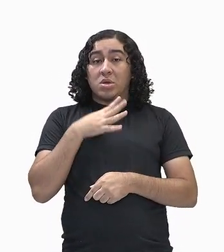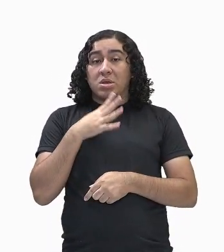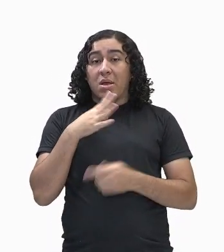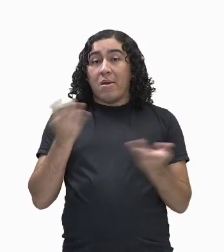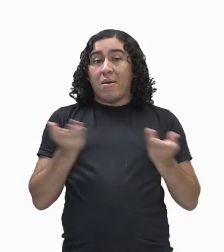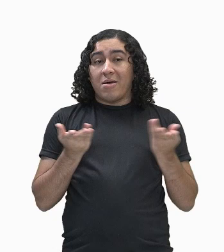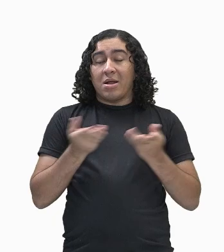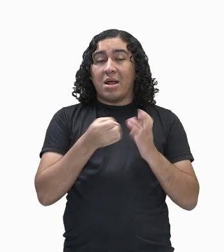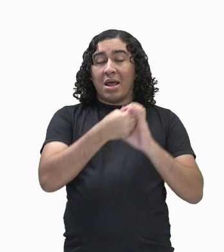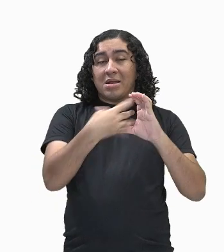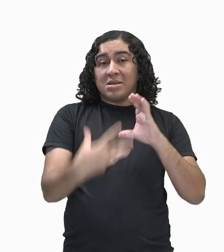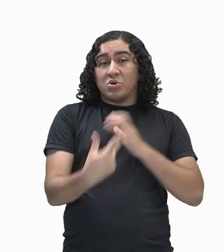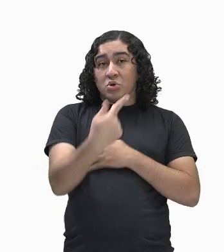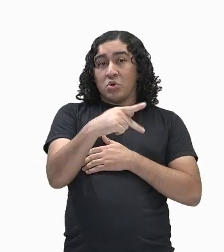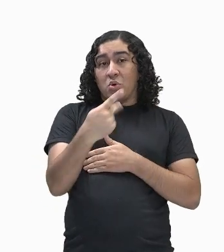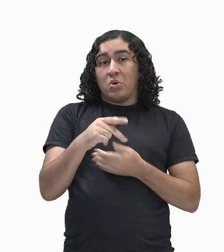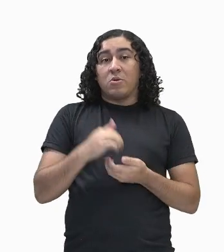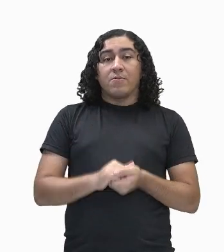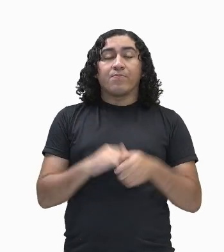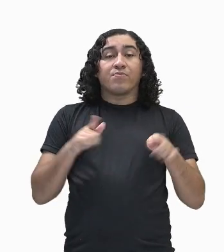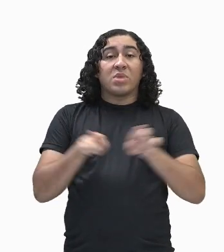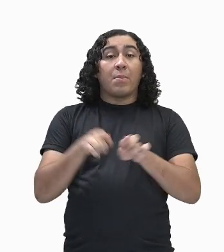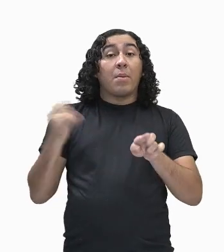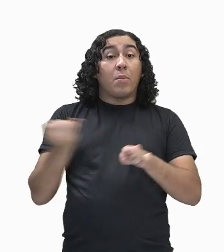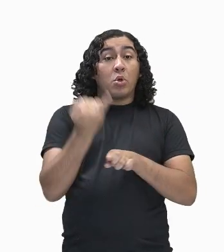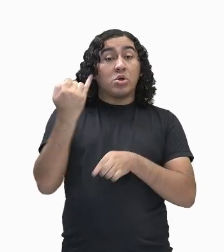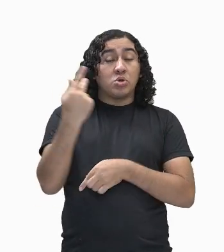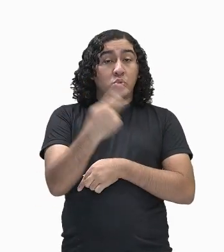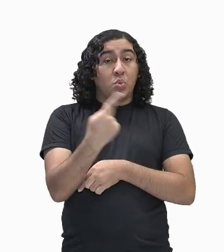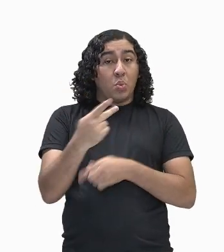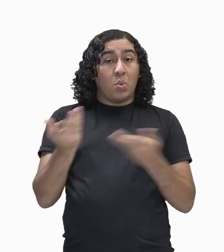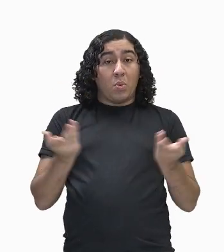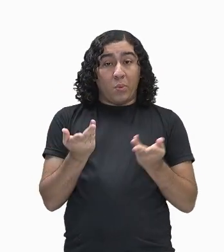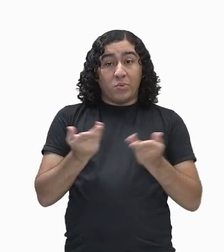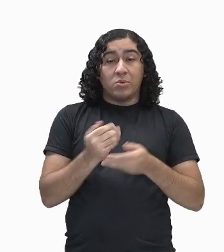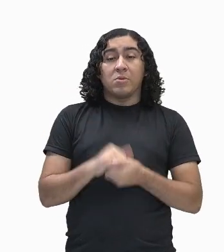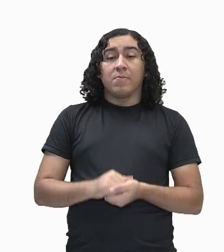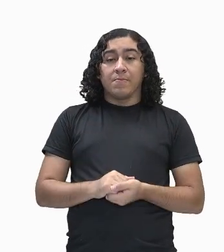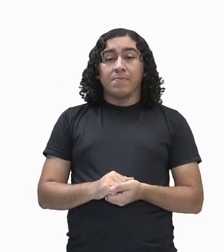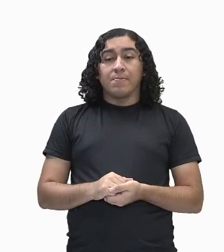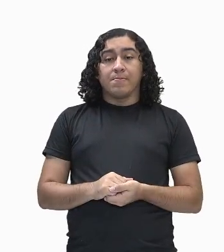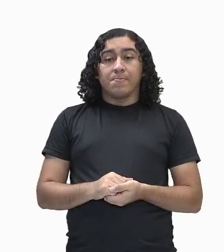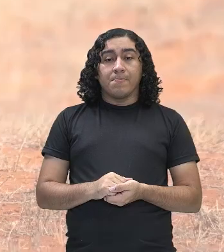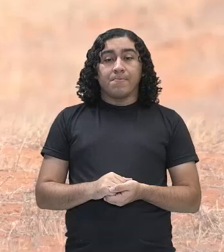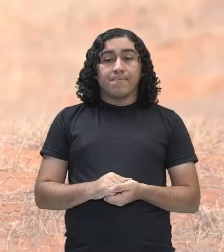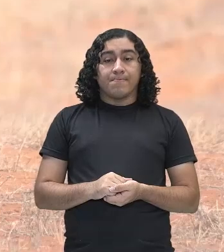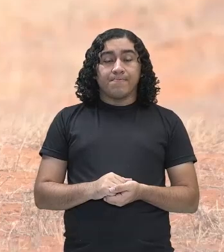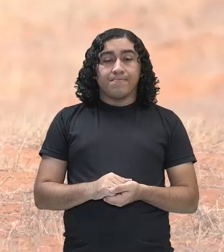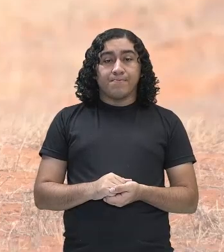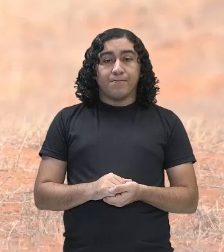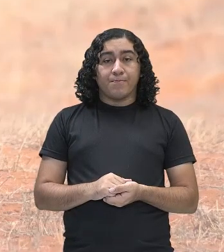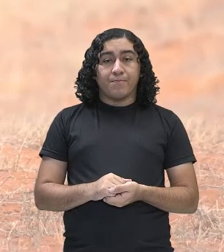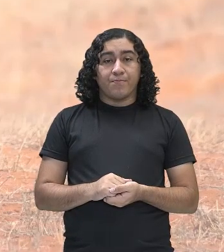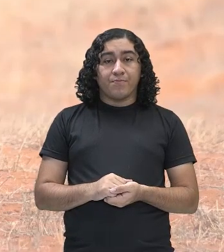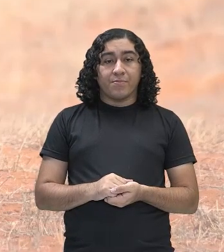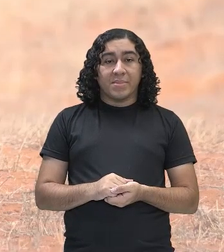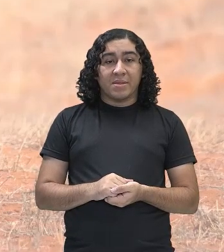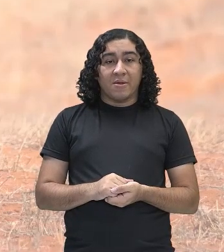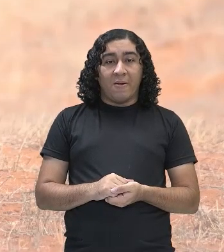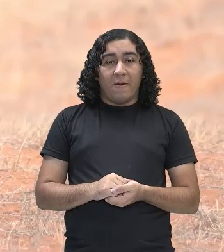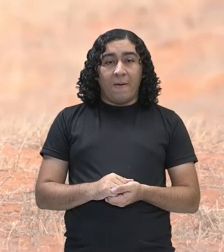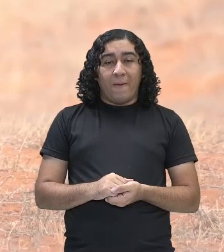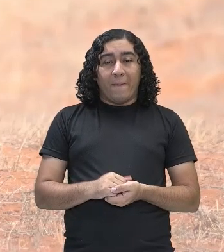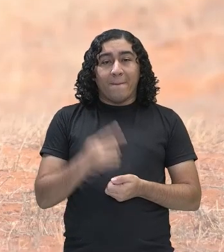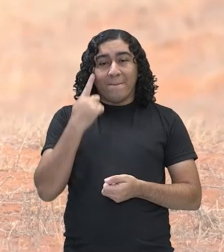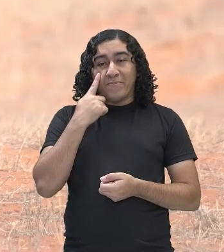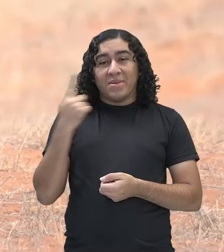suas características e a importância deles atualmente. Então, olha só quem